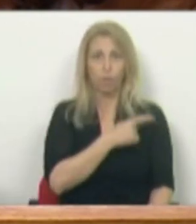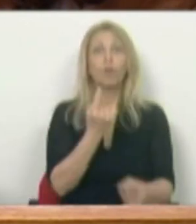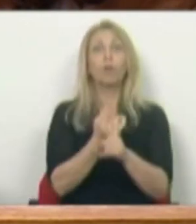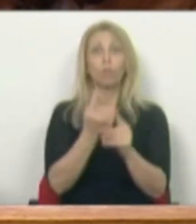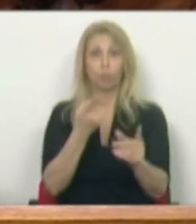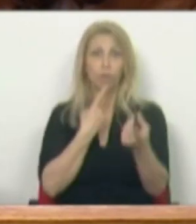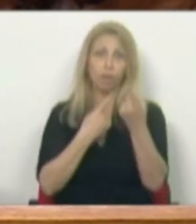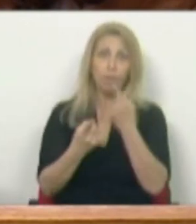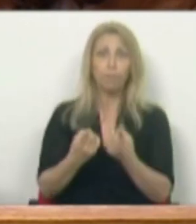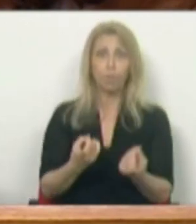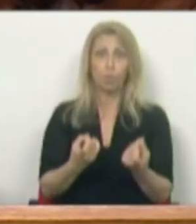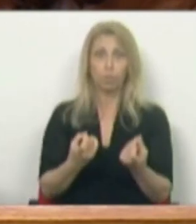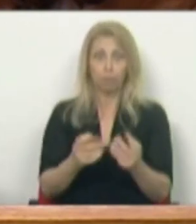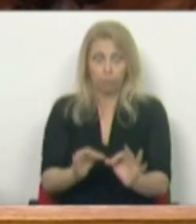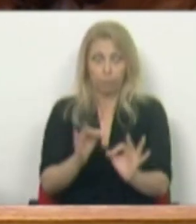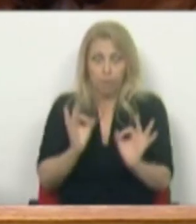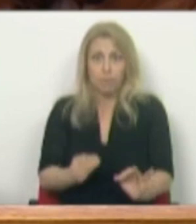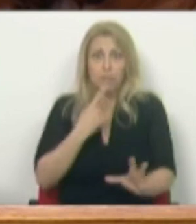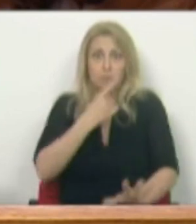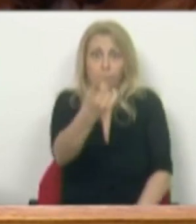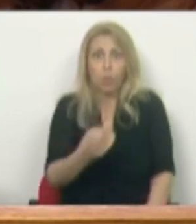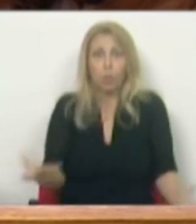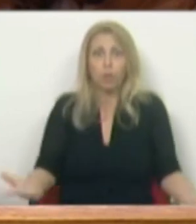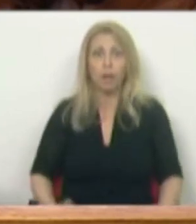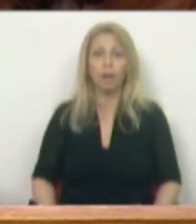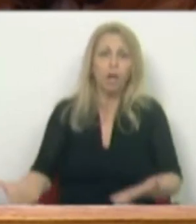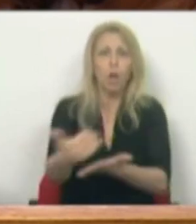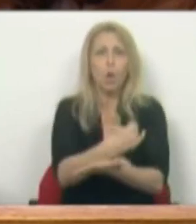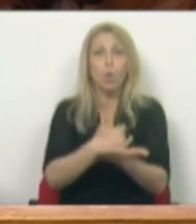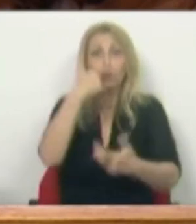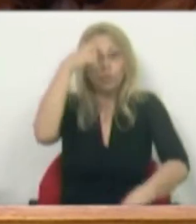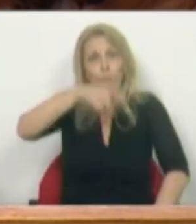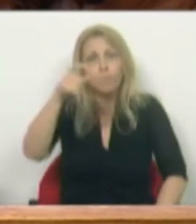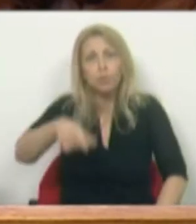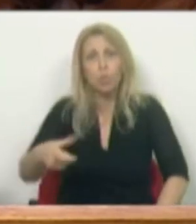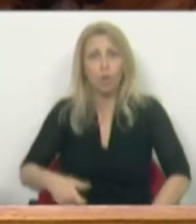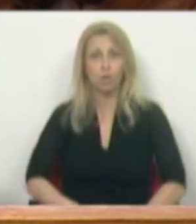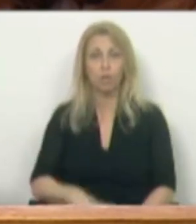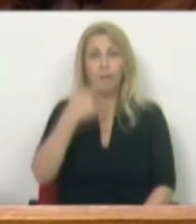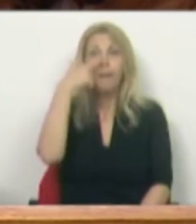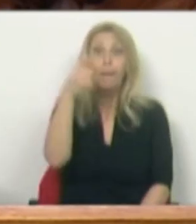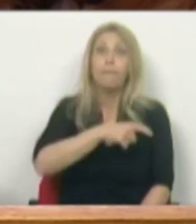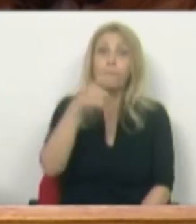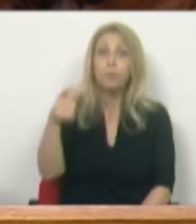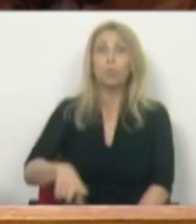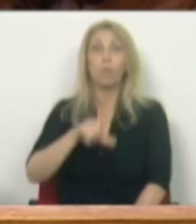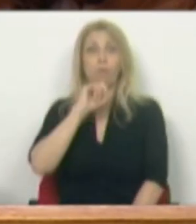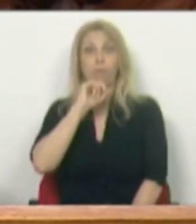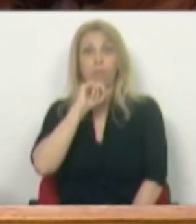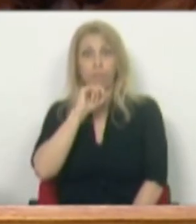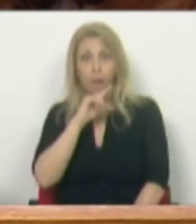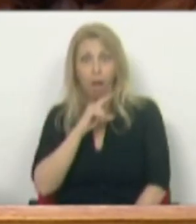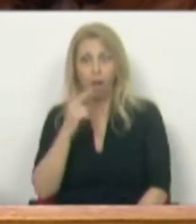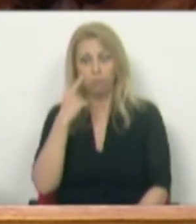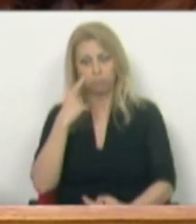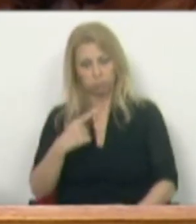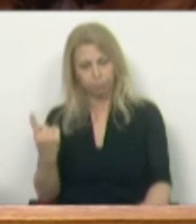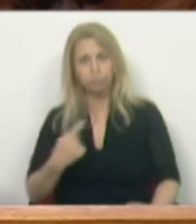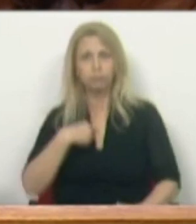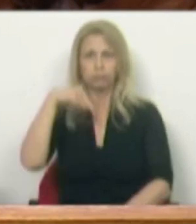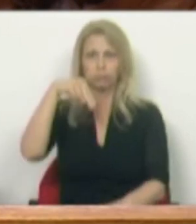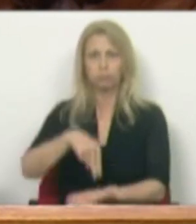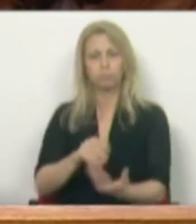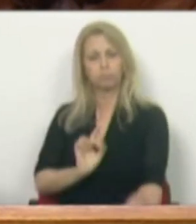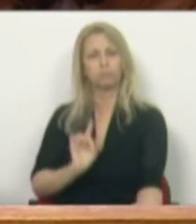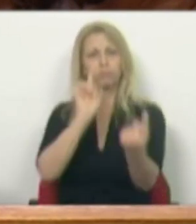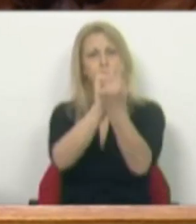é incontornável. Recursos, pessoas que sejam capazes de dar a cara, de fazer consultas e